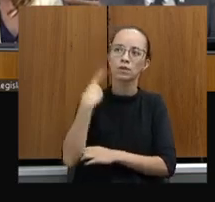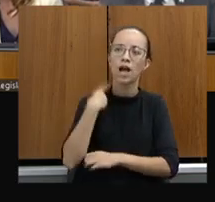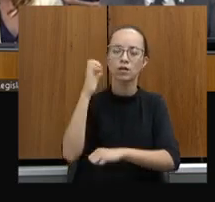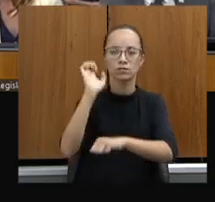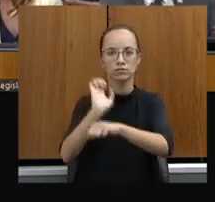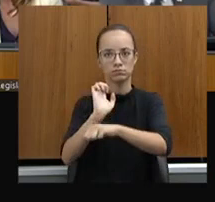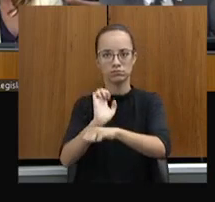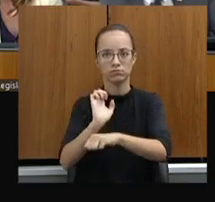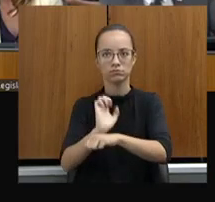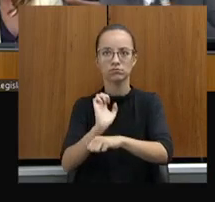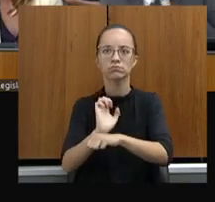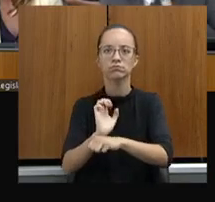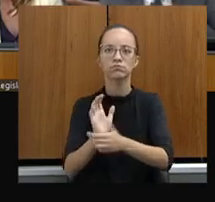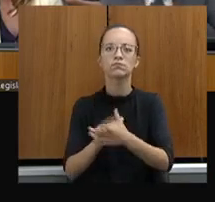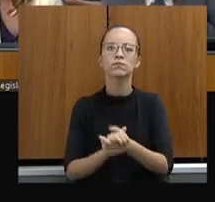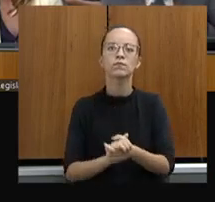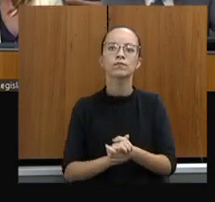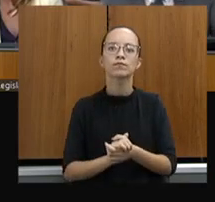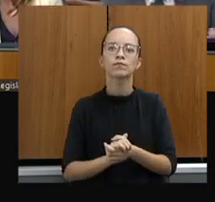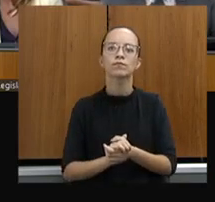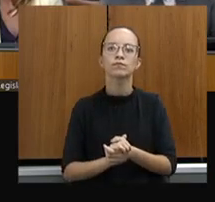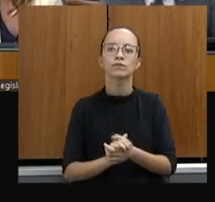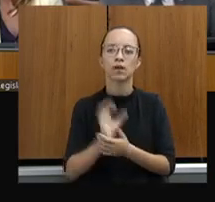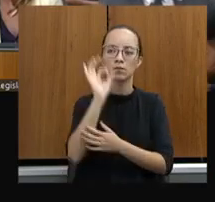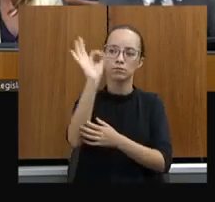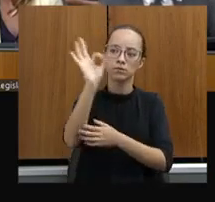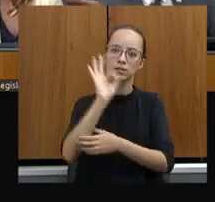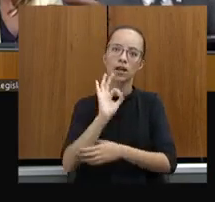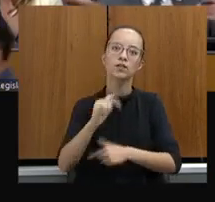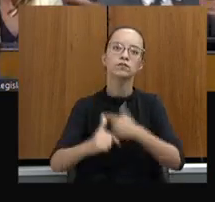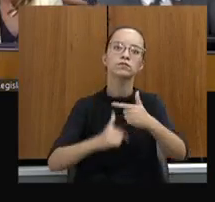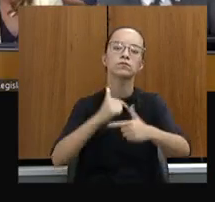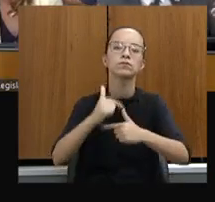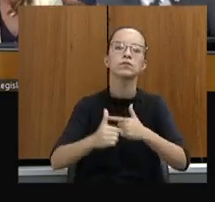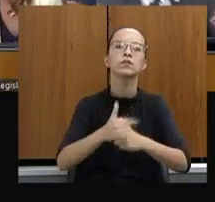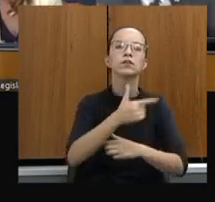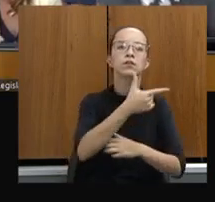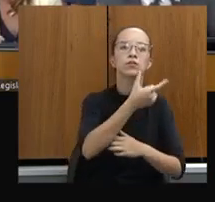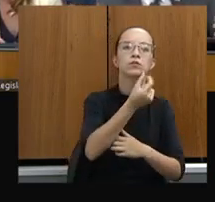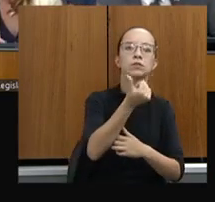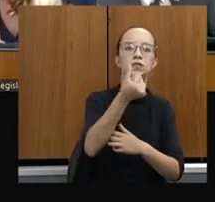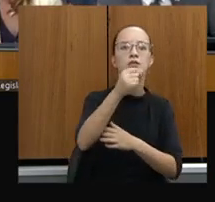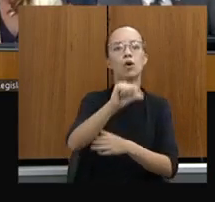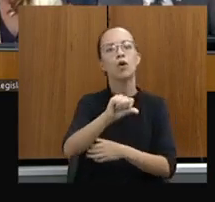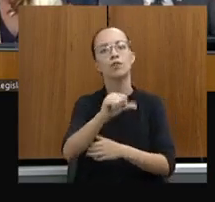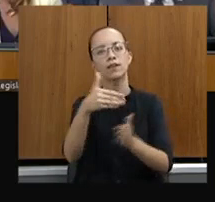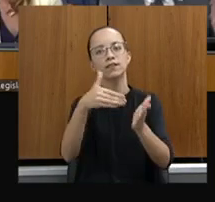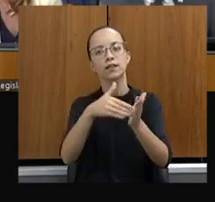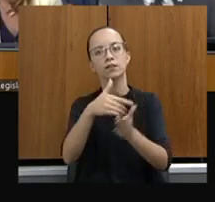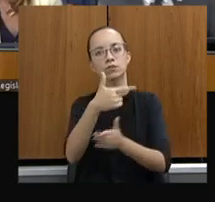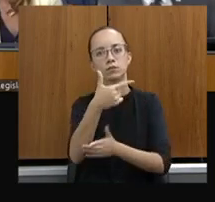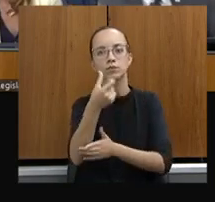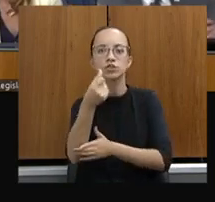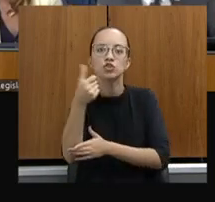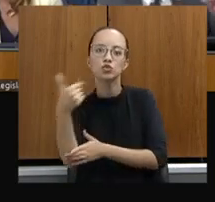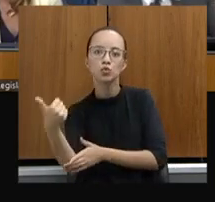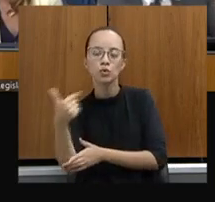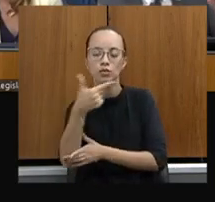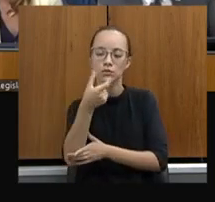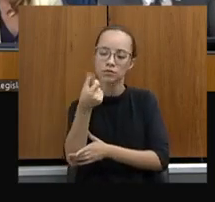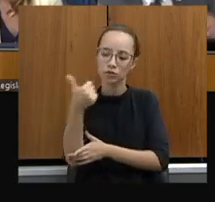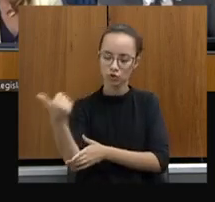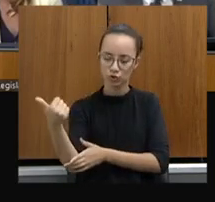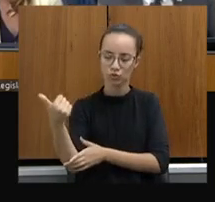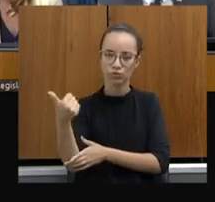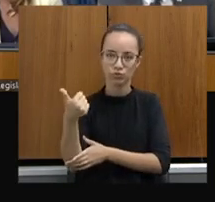de Minas Gerais pegando aqui a porcentagem de execução 2019 2021 nós estamos ali muito próximo de 100%, Porque sempre tem